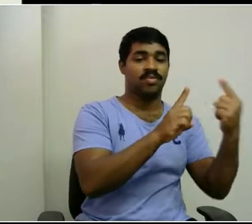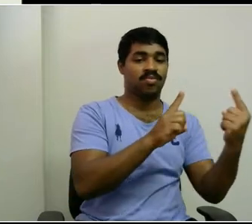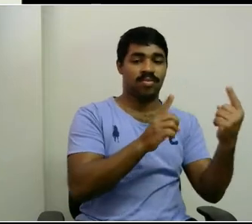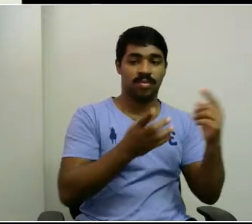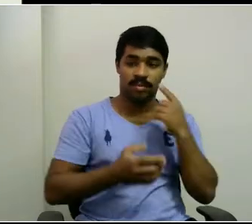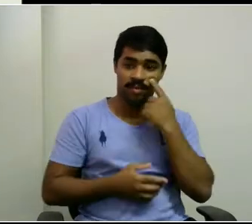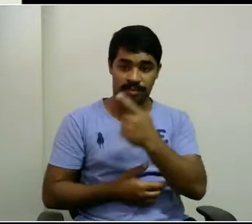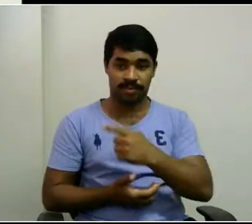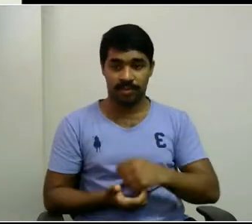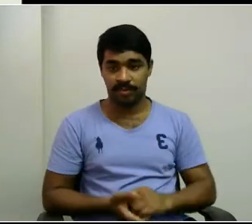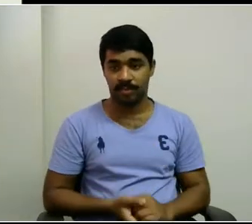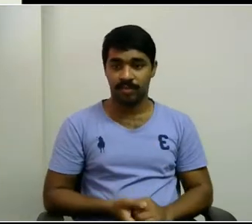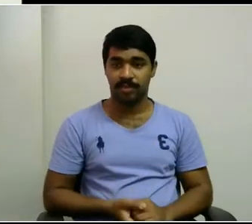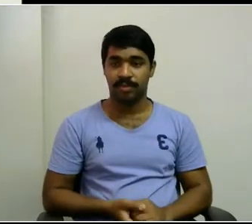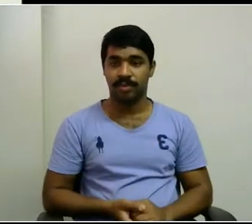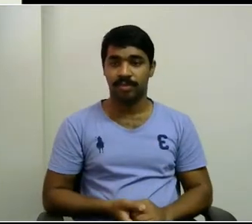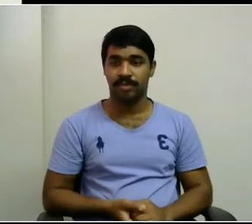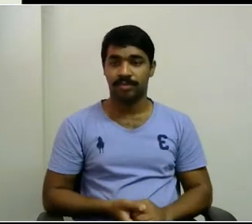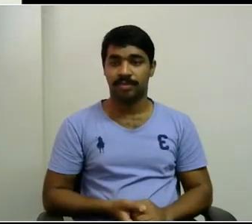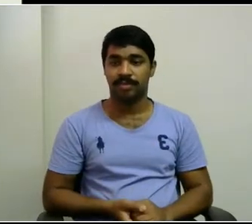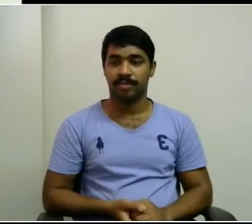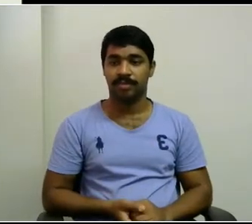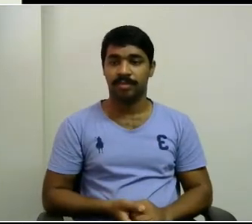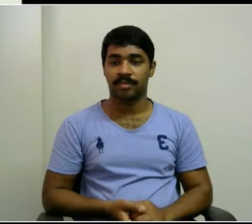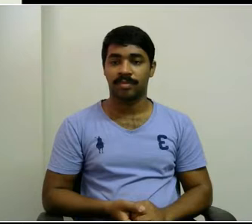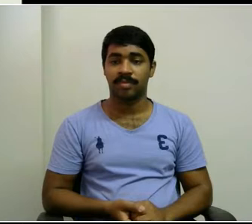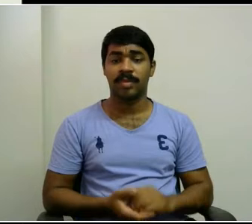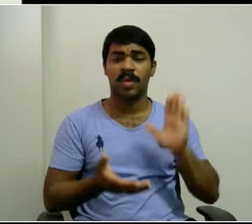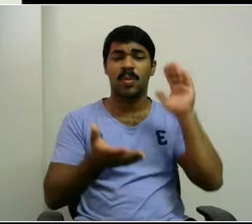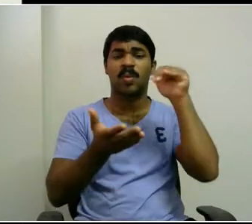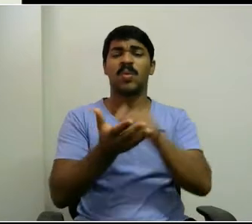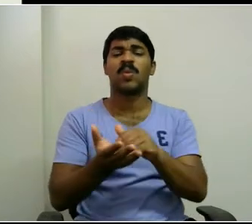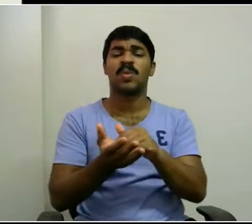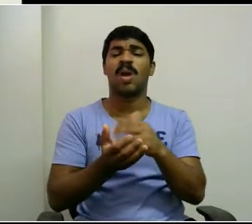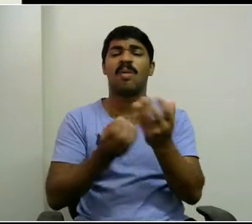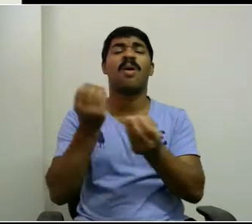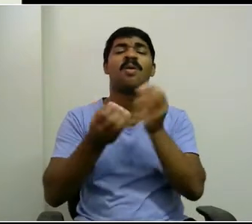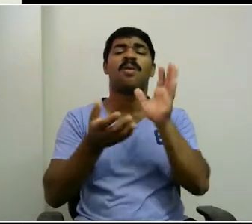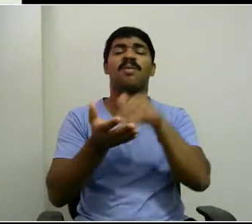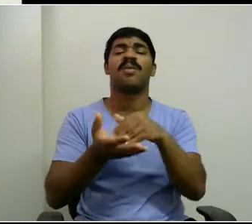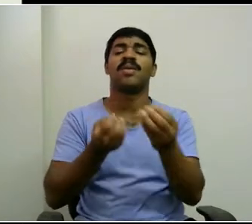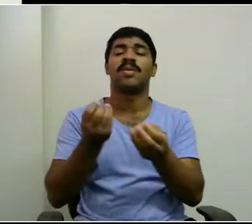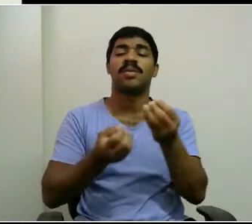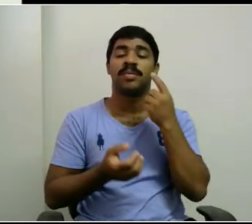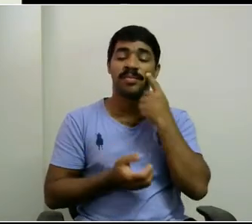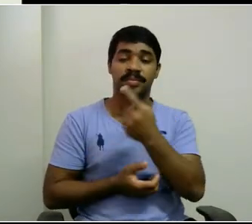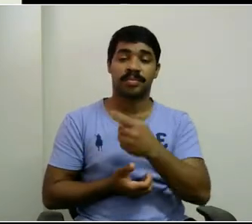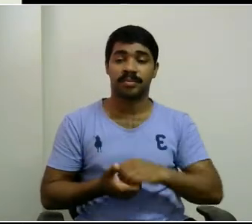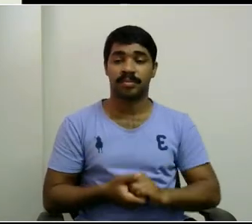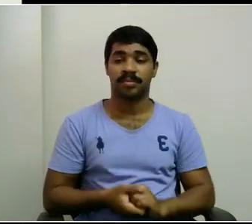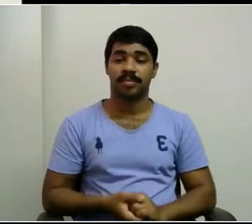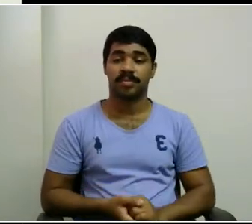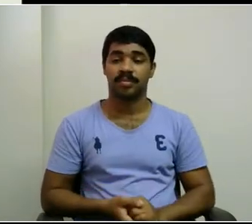esse e esse com esse, tá? No final, essa conta vai dar raiz de 3 vezes raiz de 3